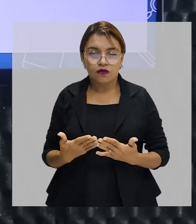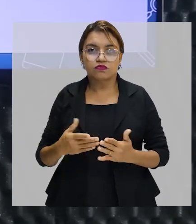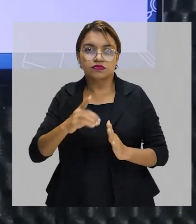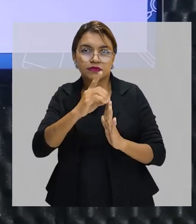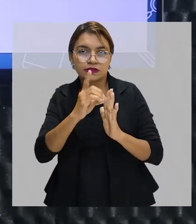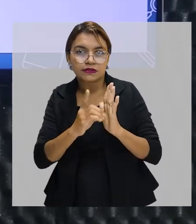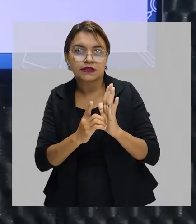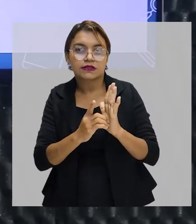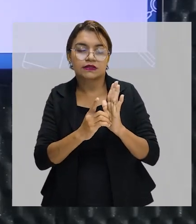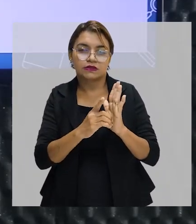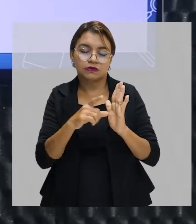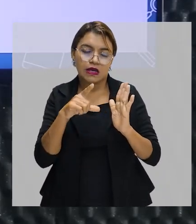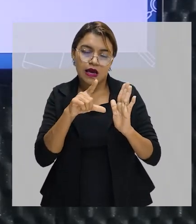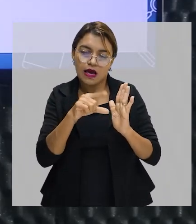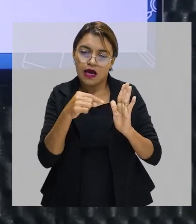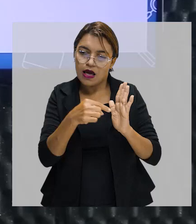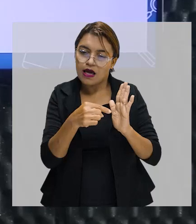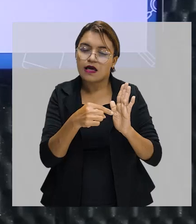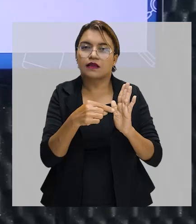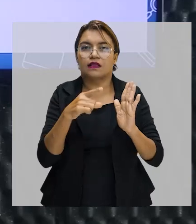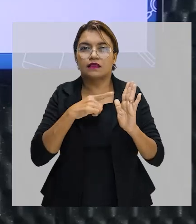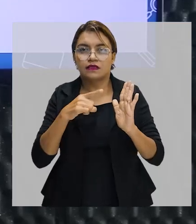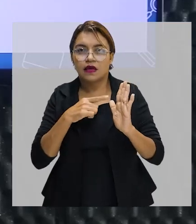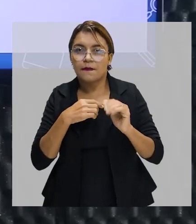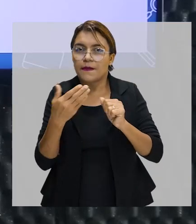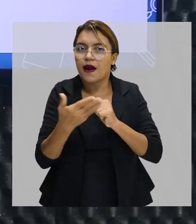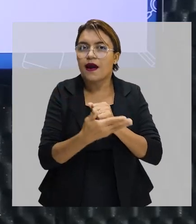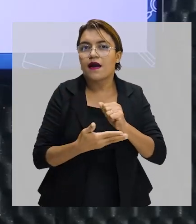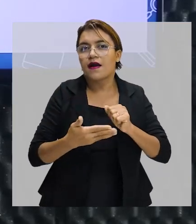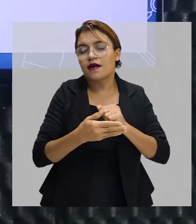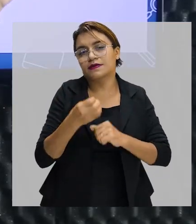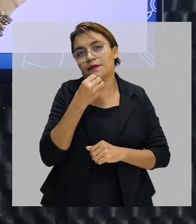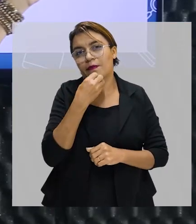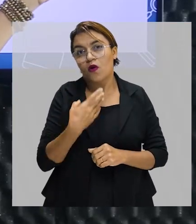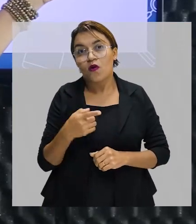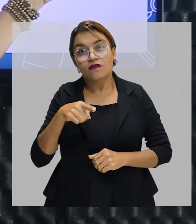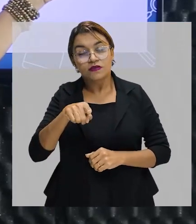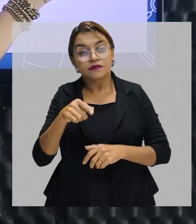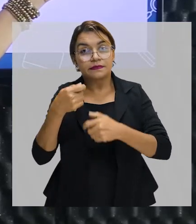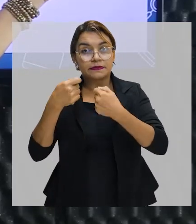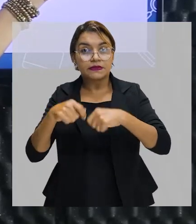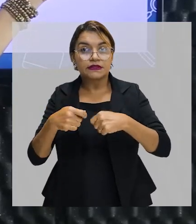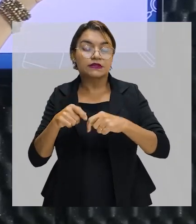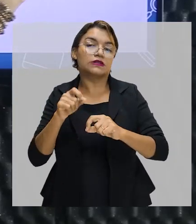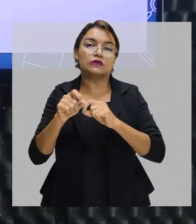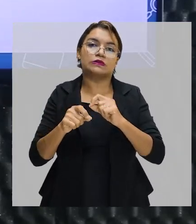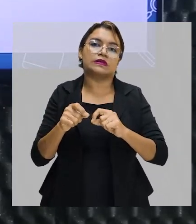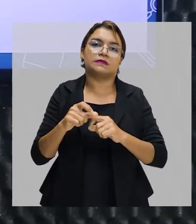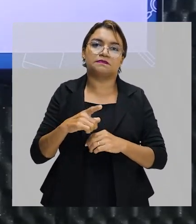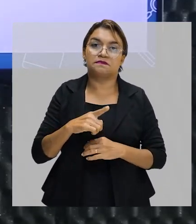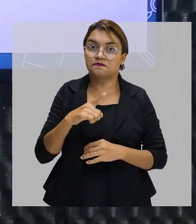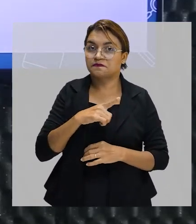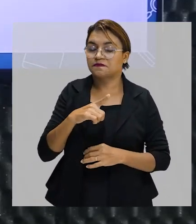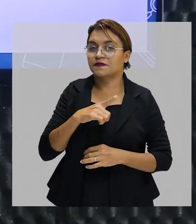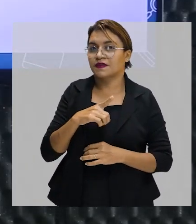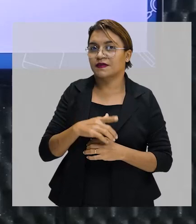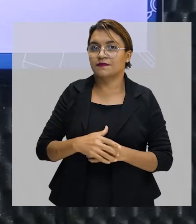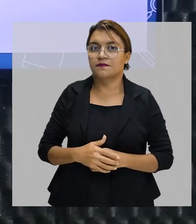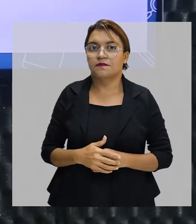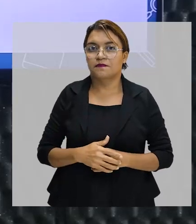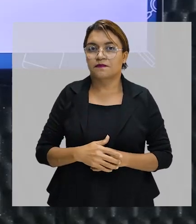dissertação tenha uma boa fundamentação, você precisa ter uma